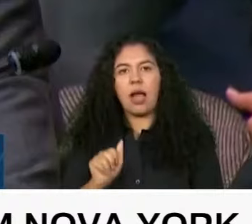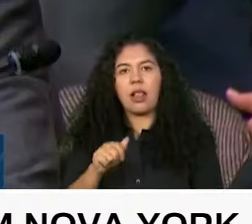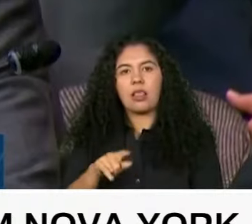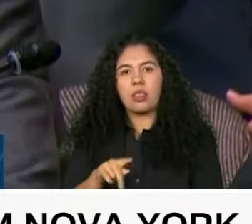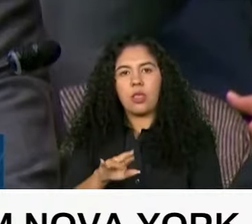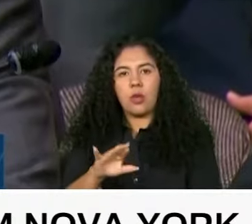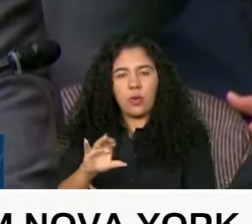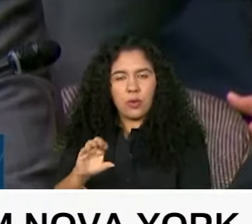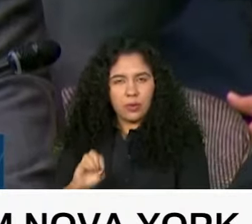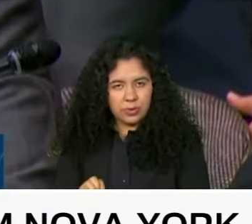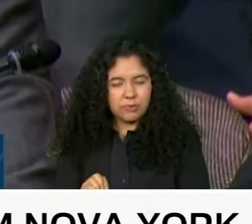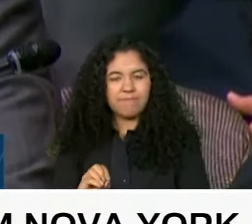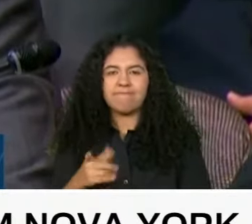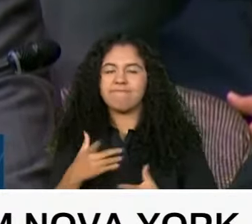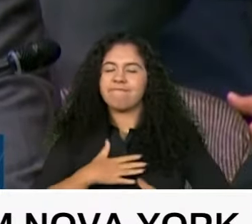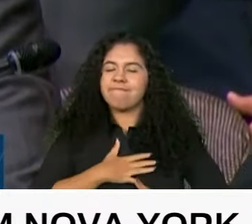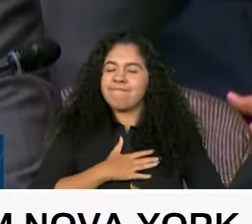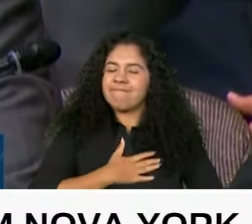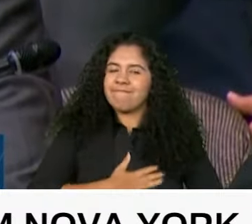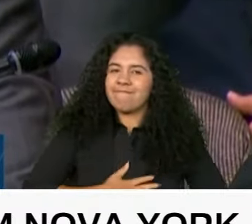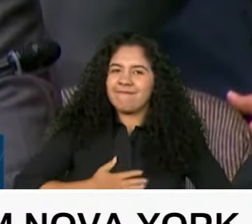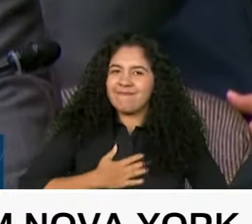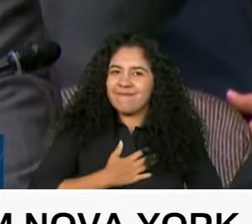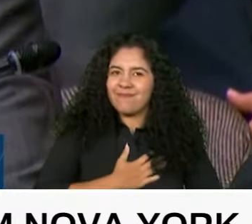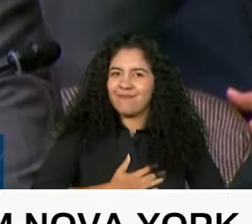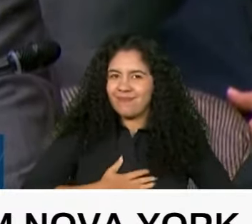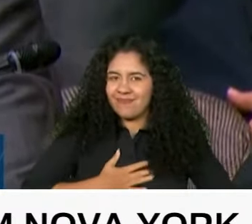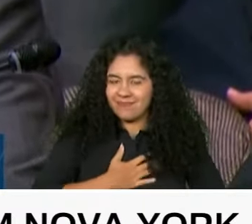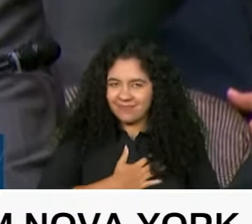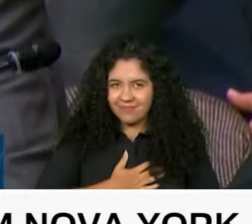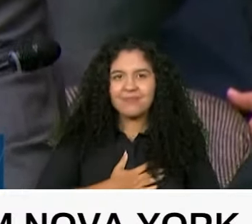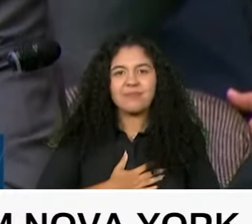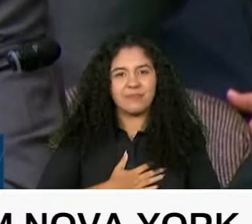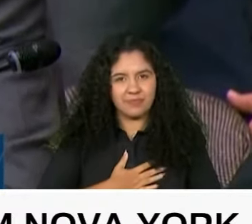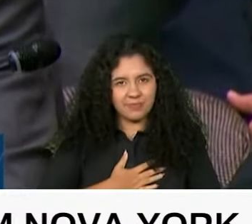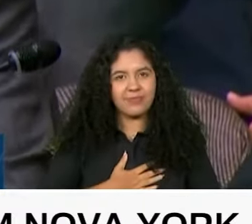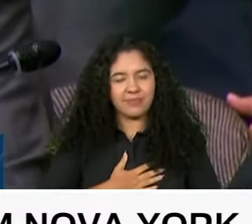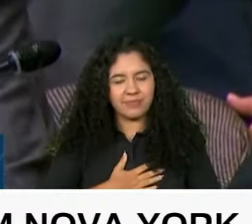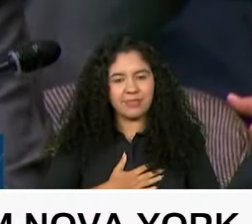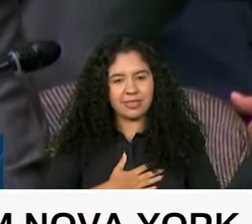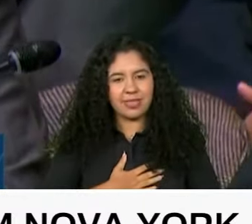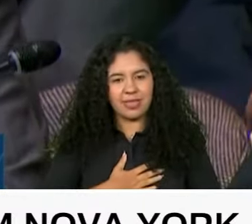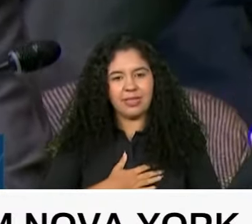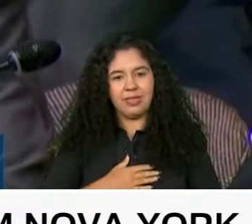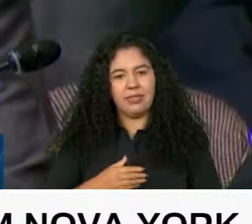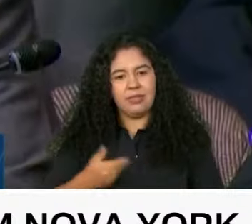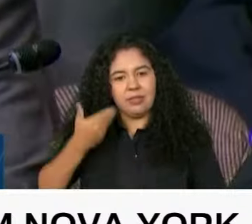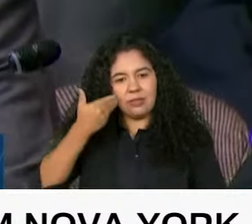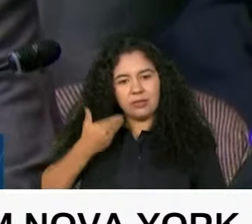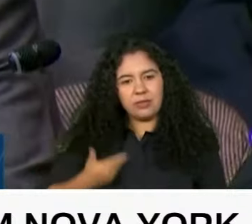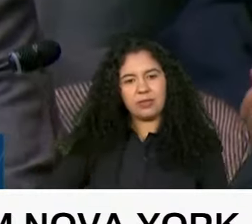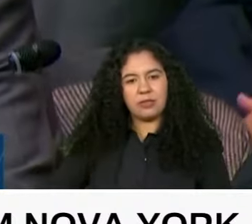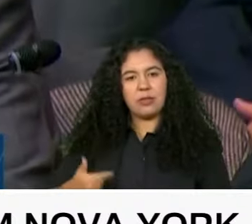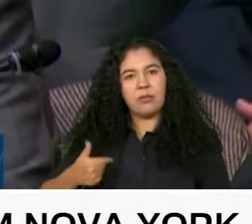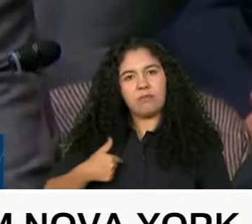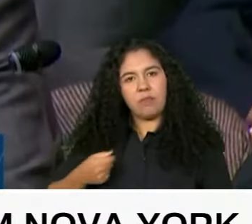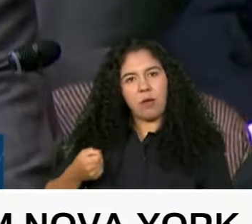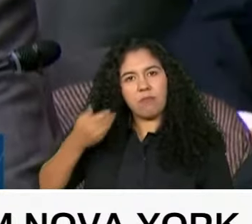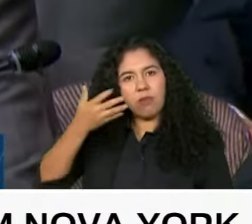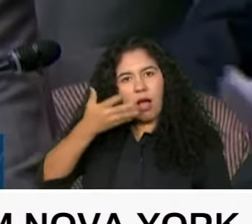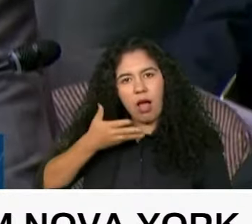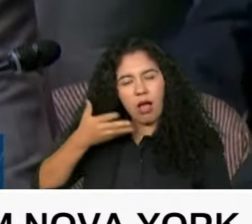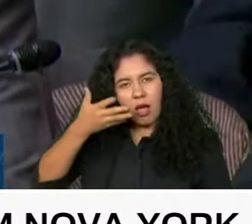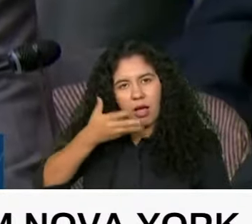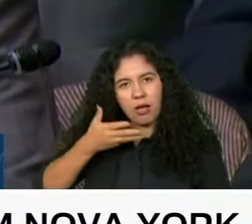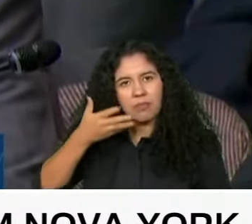Nova York Na segunda ele se encontrou com o chefe de serviços de rating da snp e Ian le pal e depois com